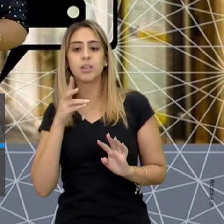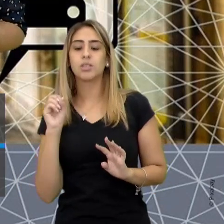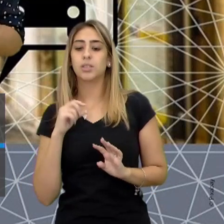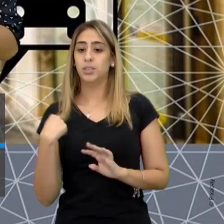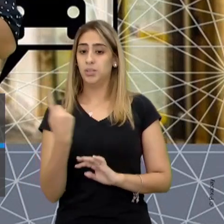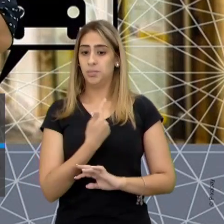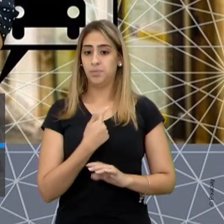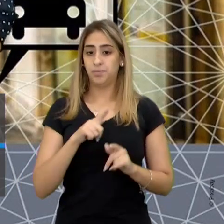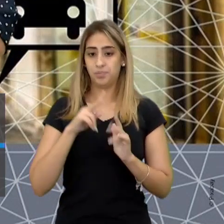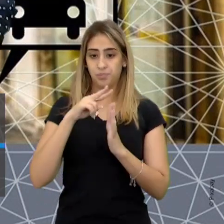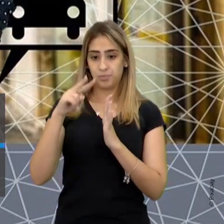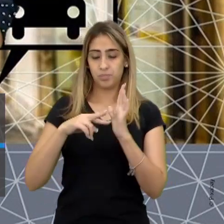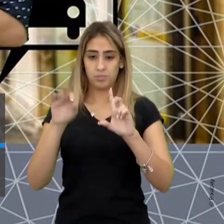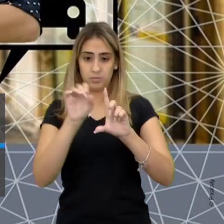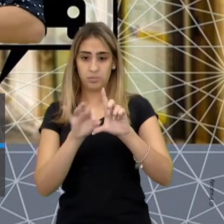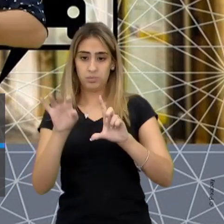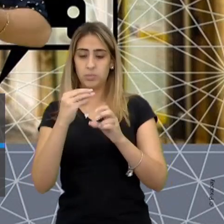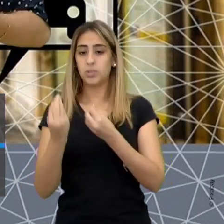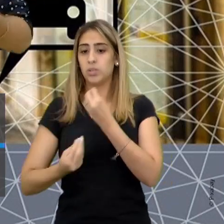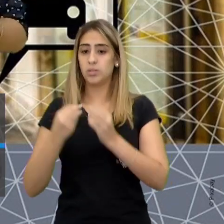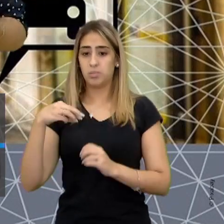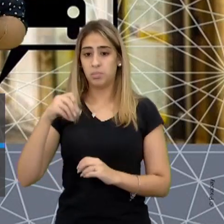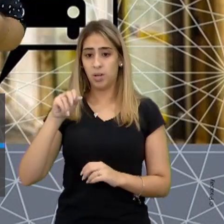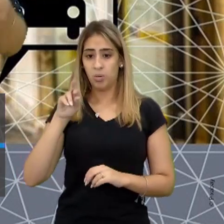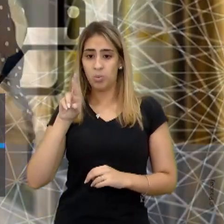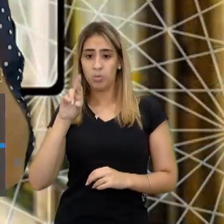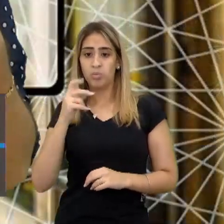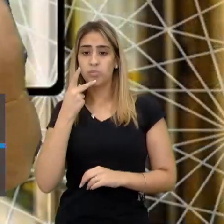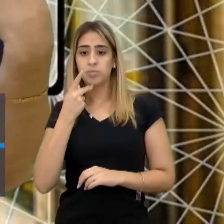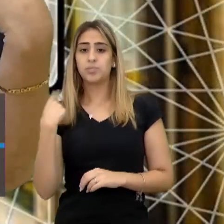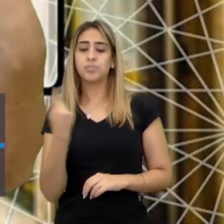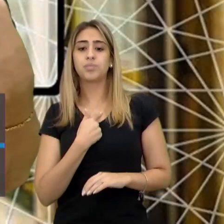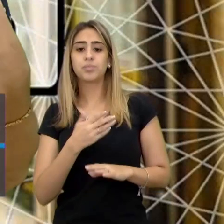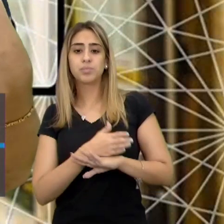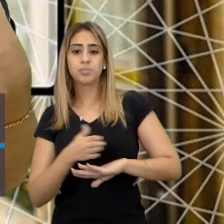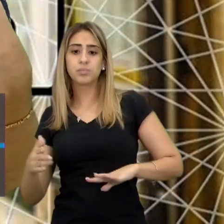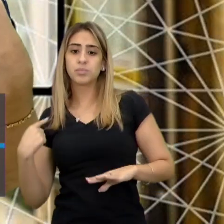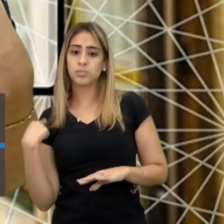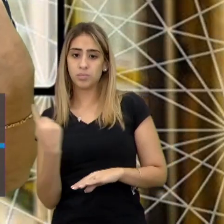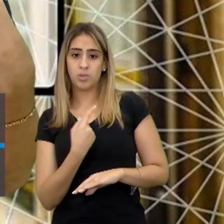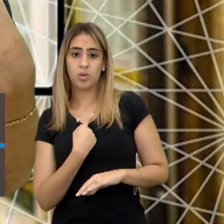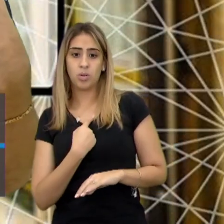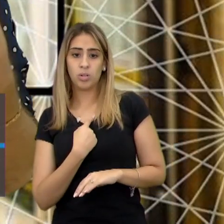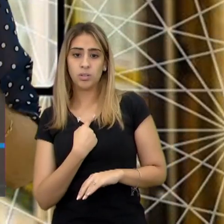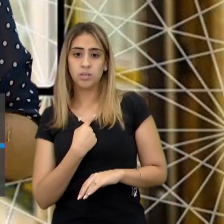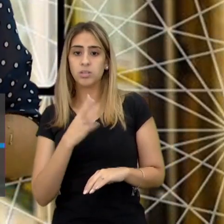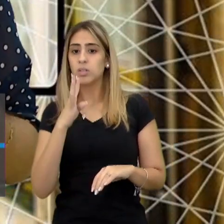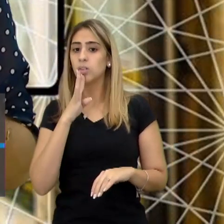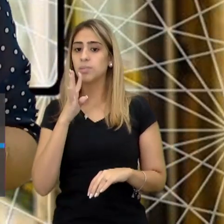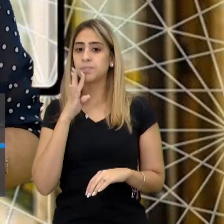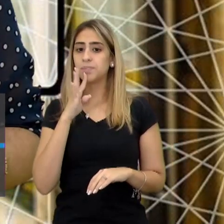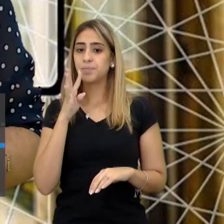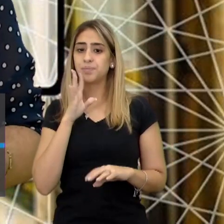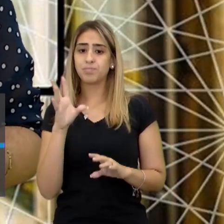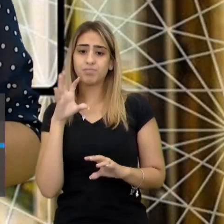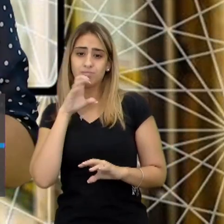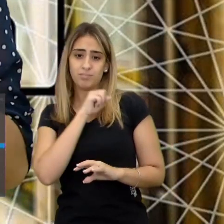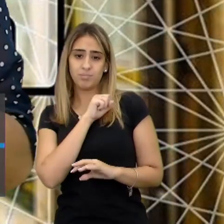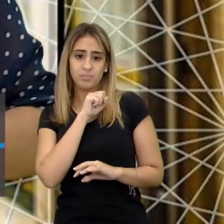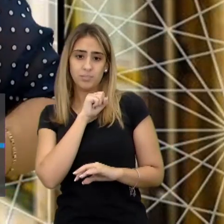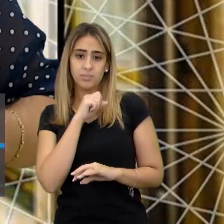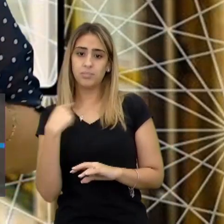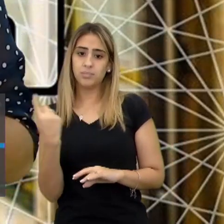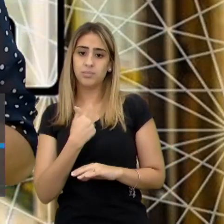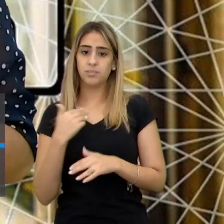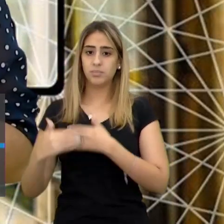está Né? fazendo uma leitura de imagem, como o Pro Mauro trouxe, a gente parte dos nossos conhecimentos prévios, né? Então a gente